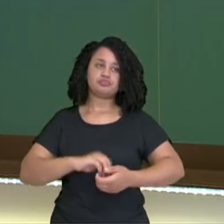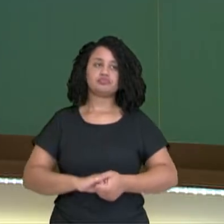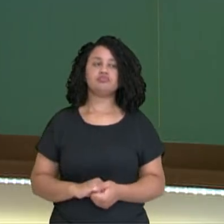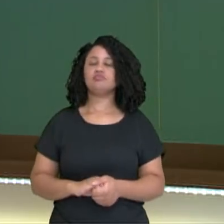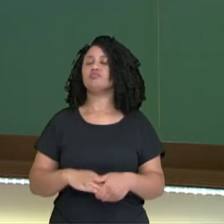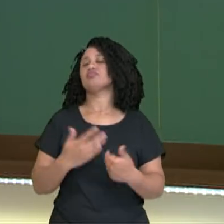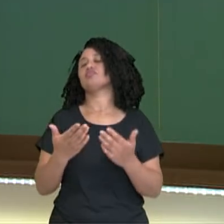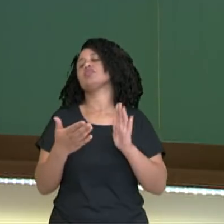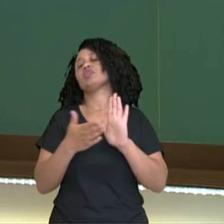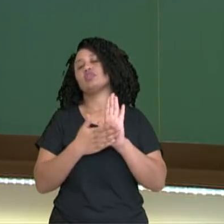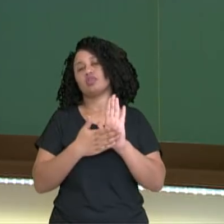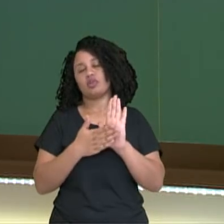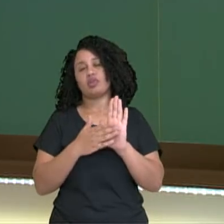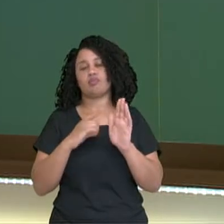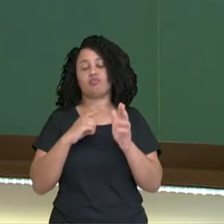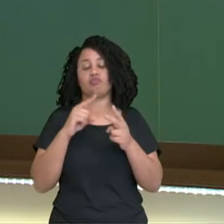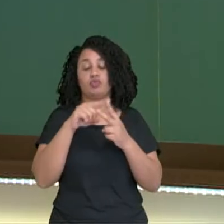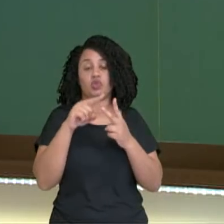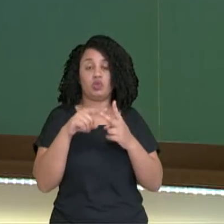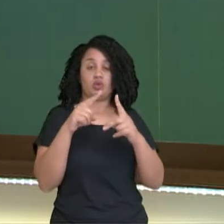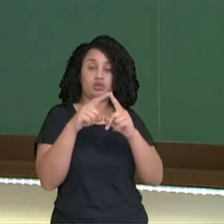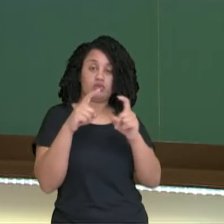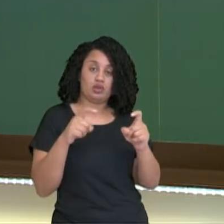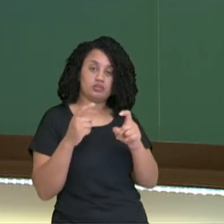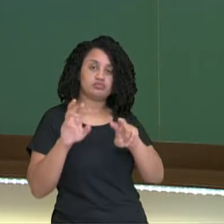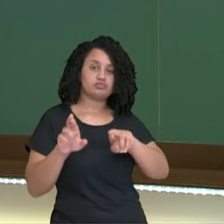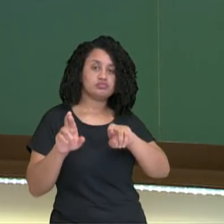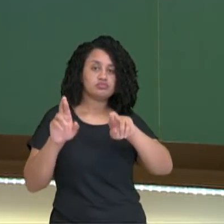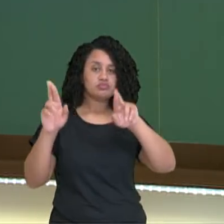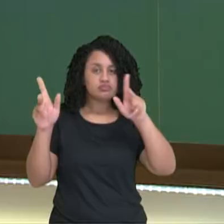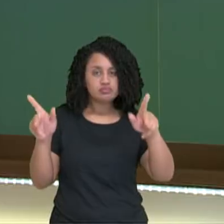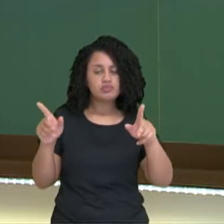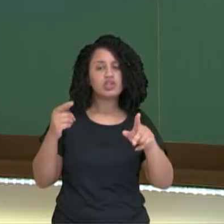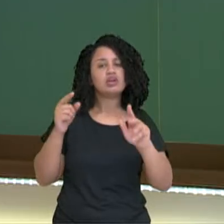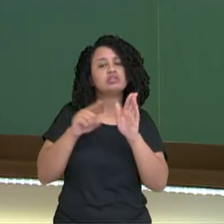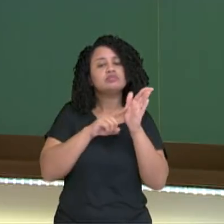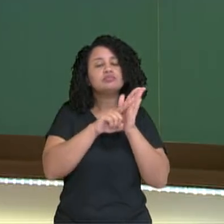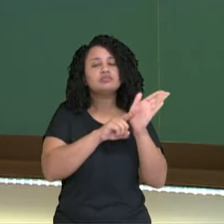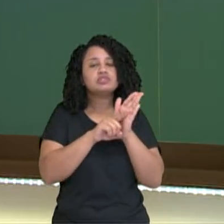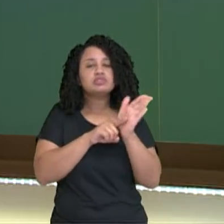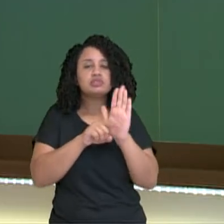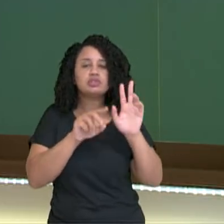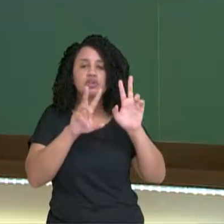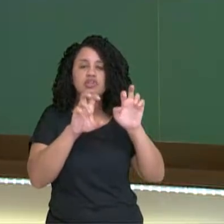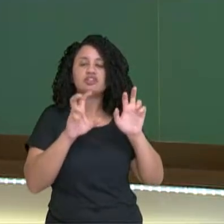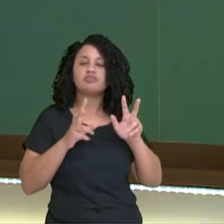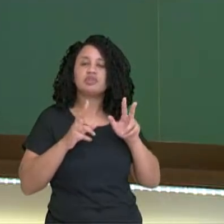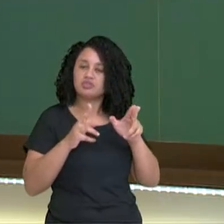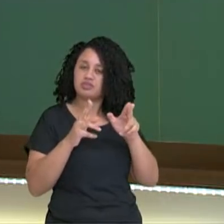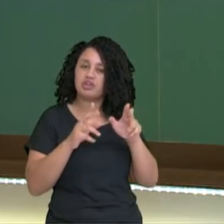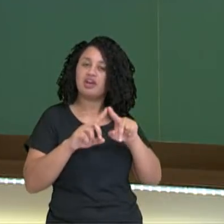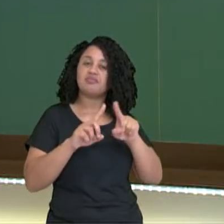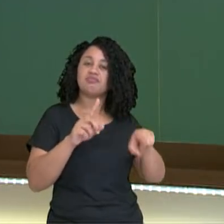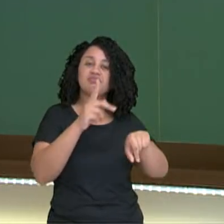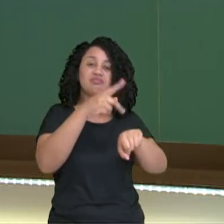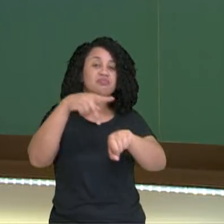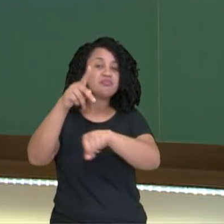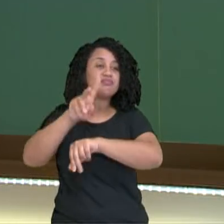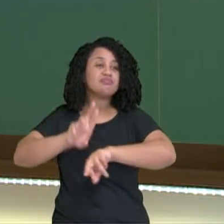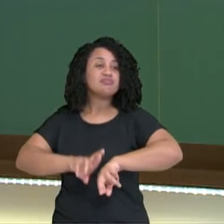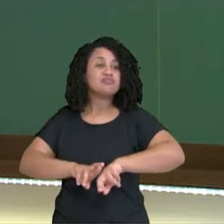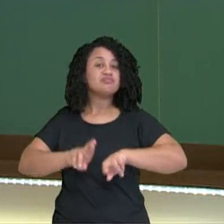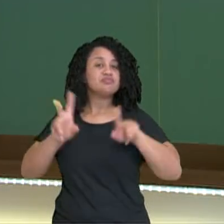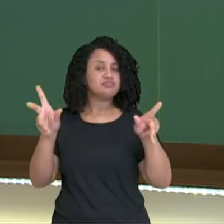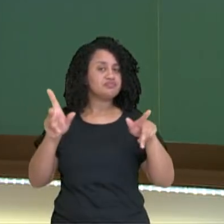Kekulé-Cooper, vejam, são 2 cientistas diferentes estudando o mesmo assunto em países